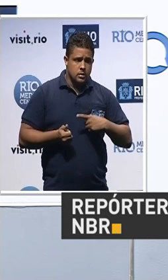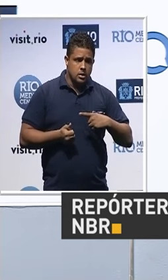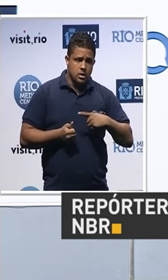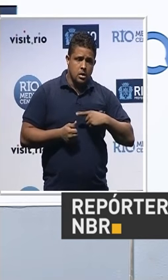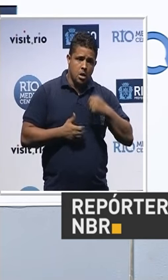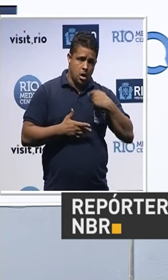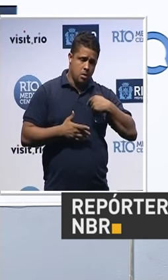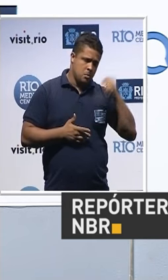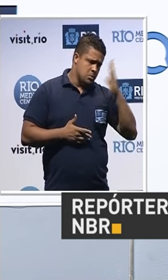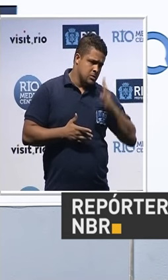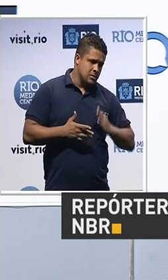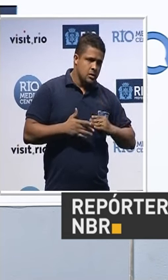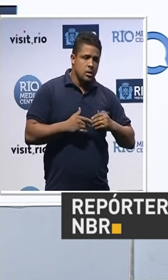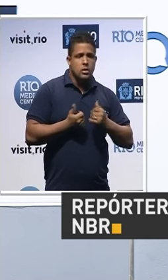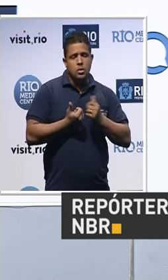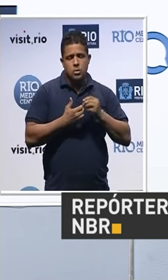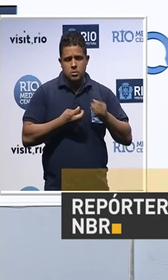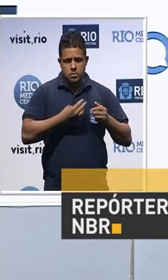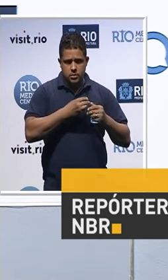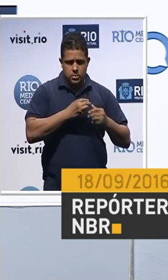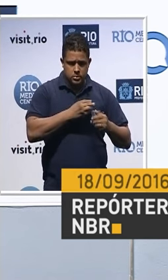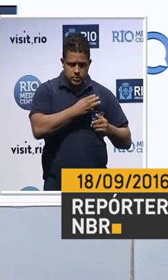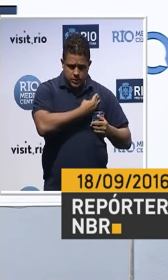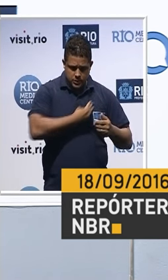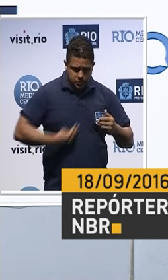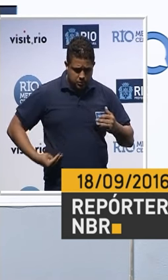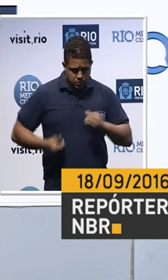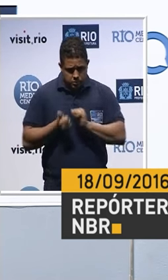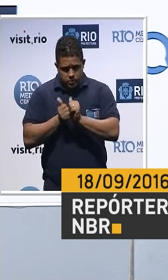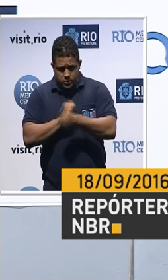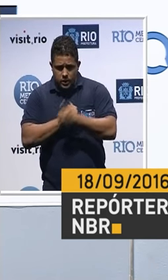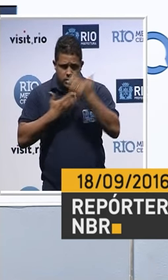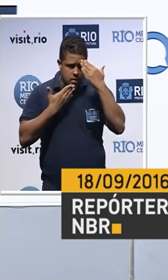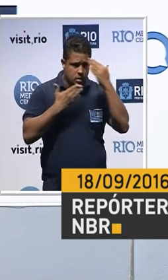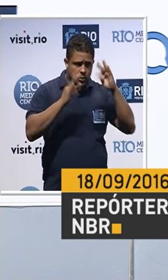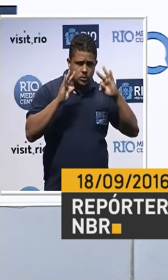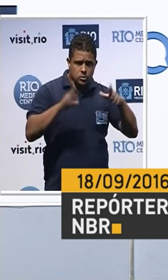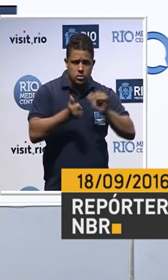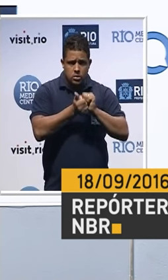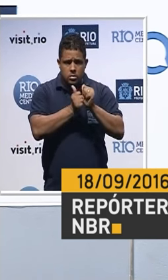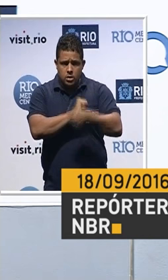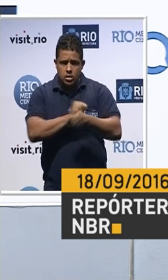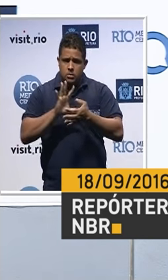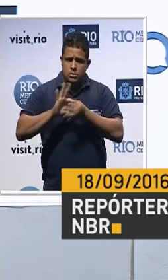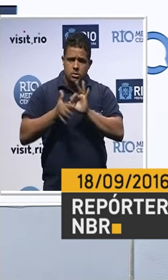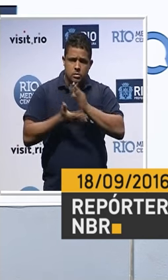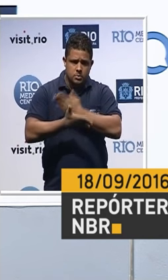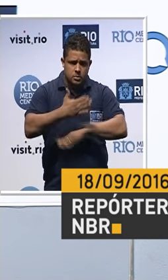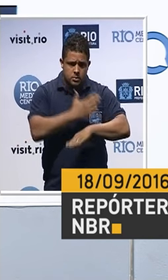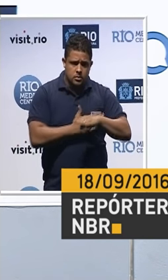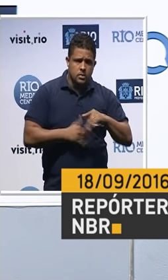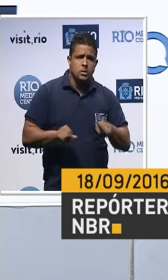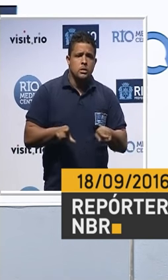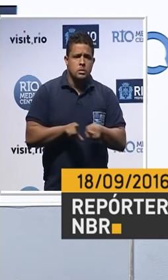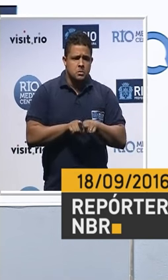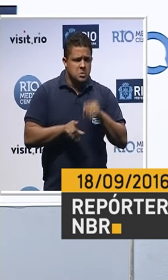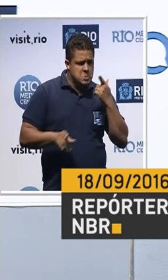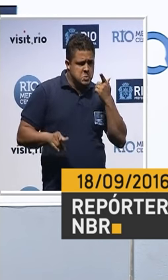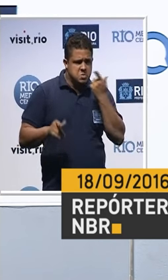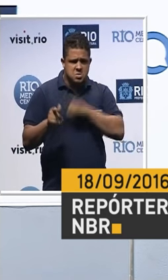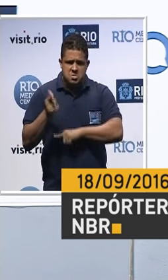enquanto brasileiro, enquanto ministro do esporte, o meu agradecimento aos atletas paralímpicos brasileiros que